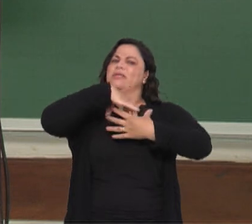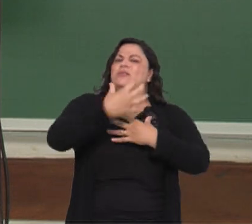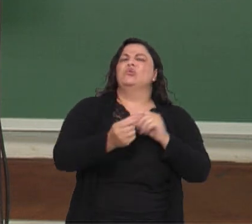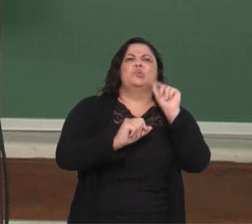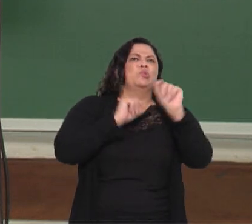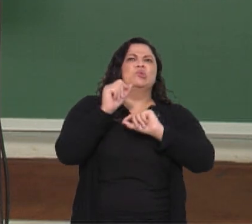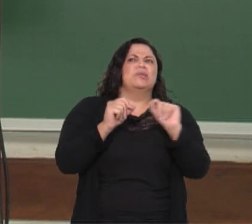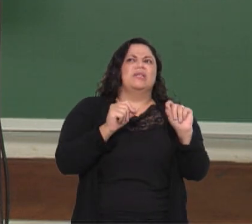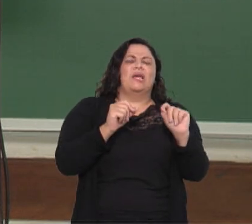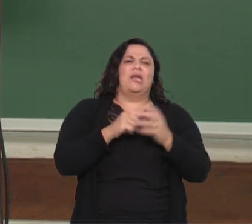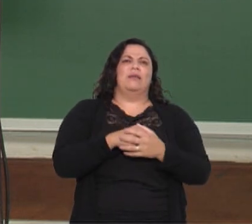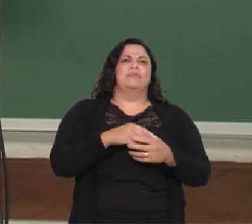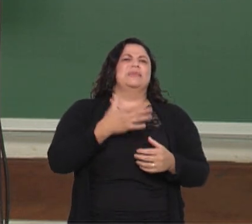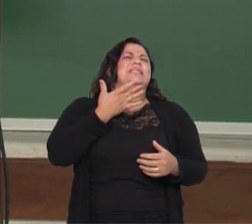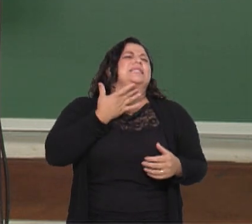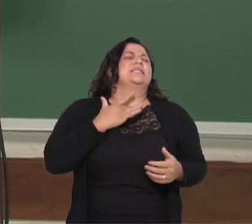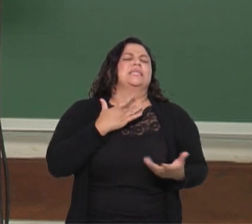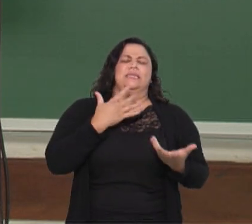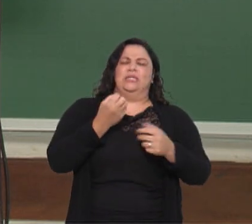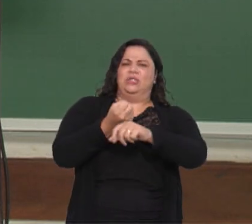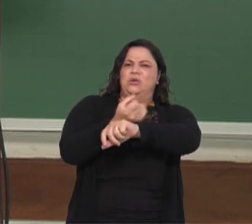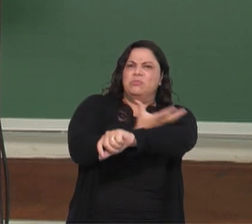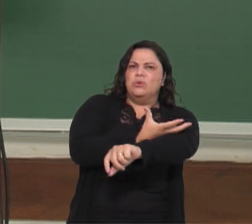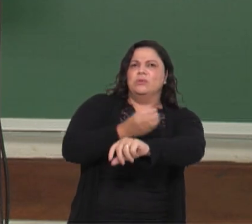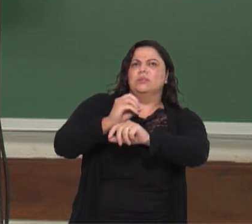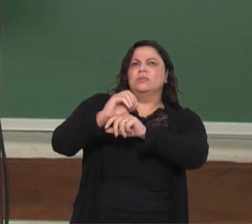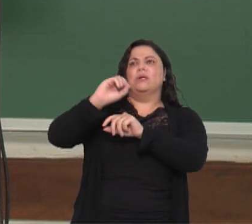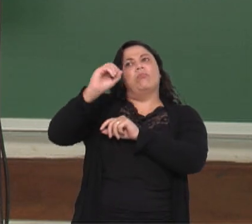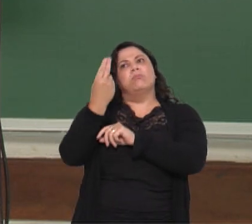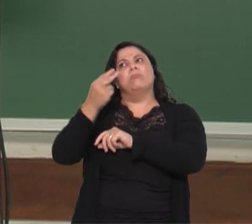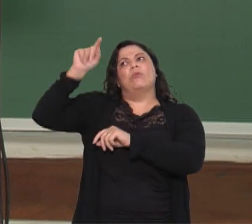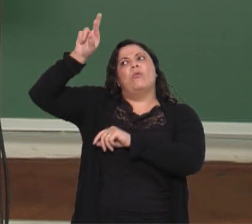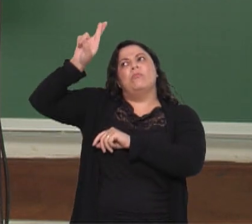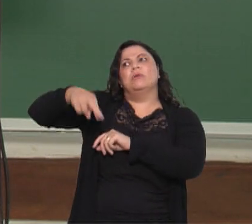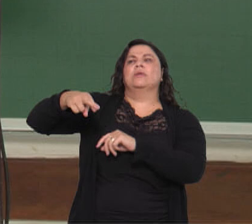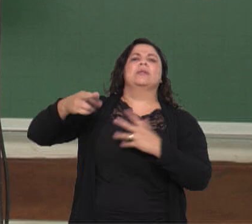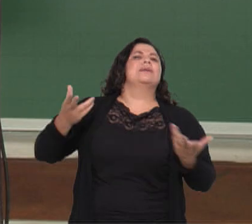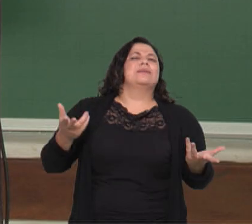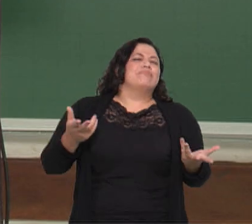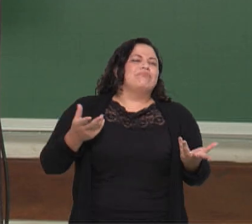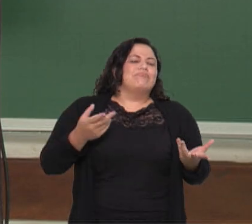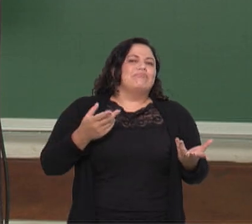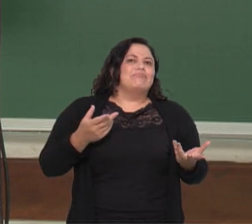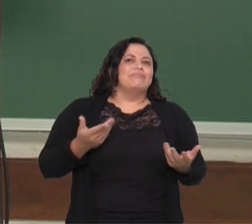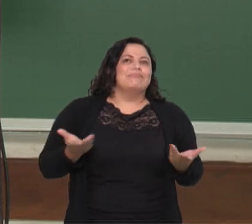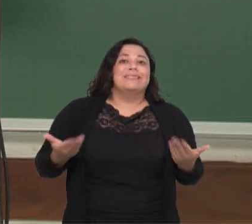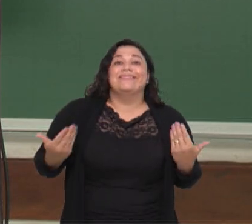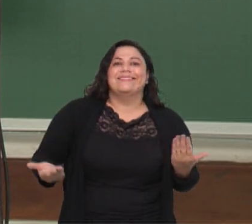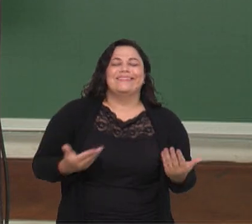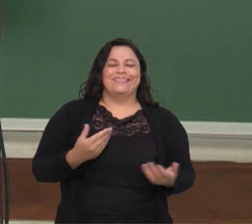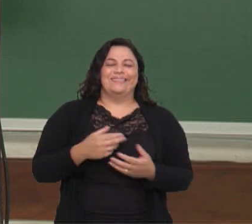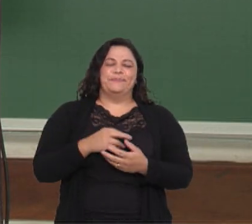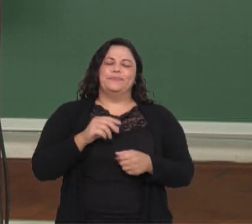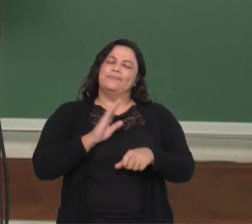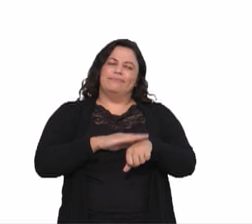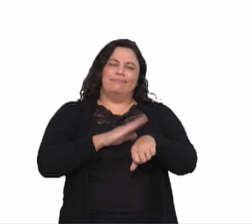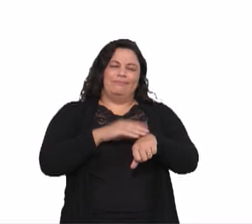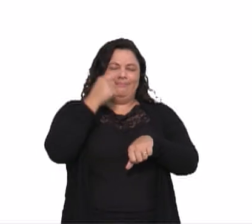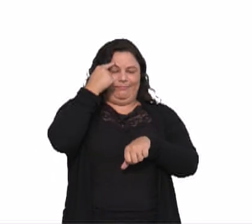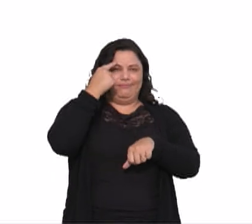Pelo desejo, pela emoção ou pela razão? O que você acha? Aí tenta dar uma justificativa para mim aí. Tá? Dá uns minutos para vocês